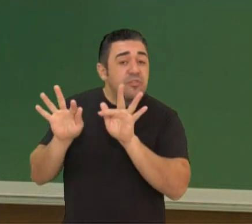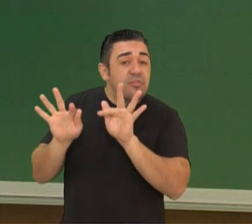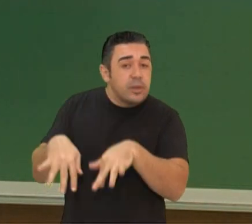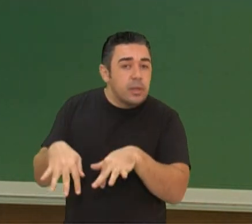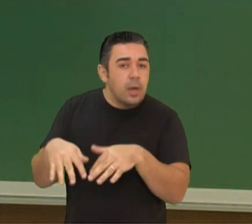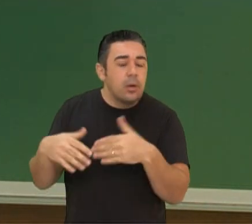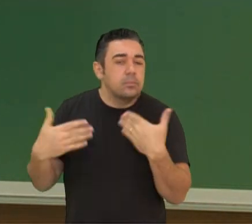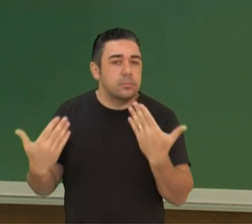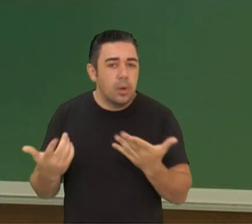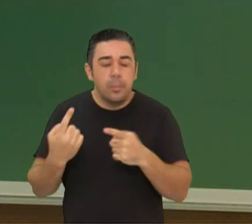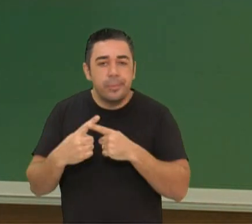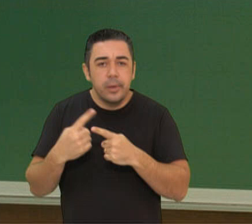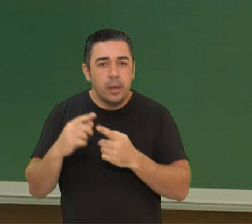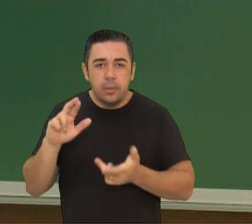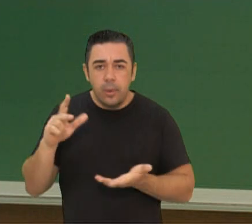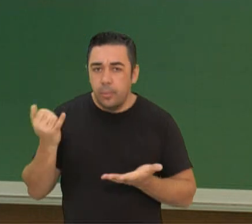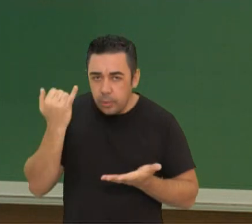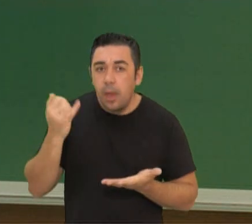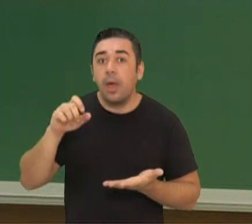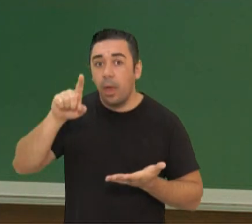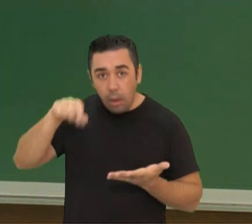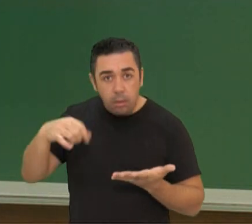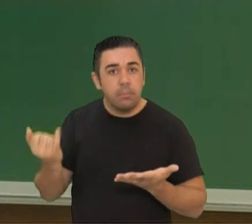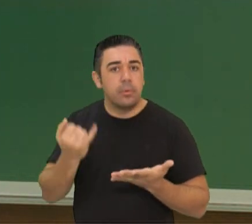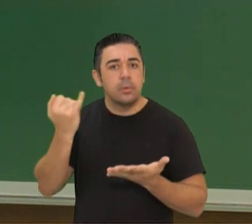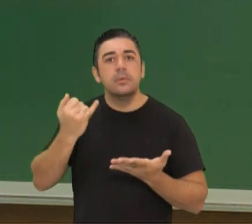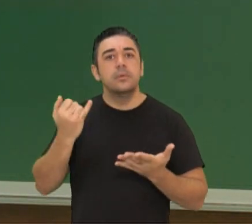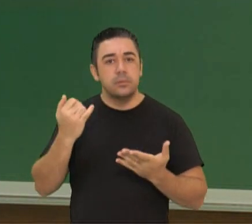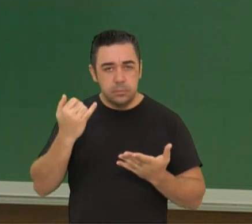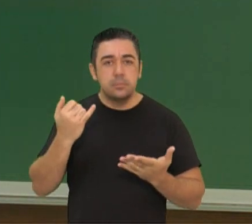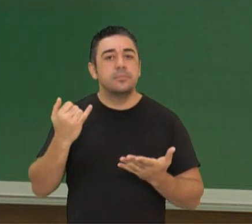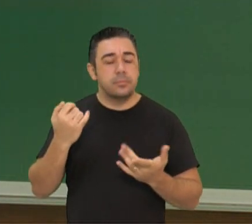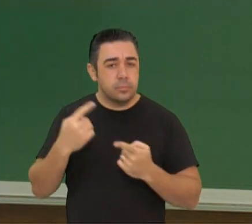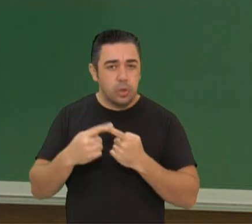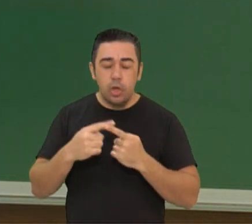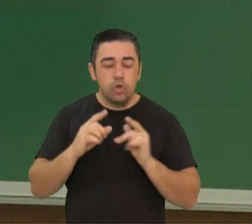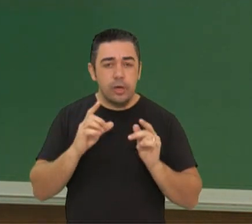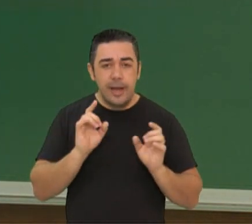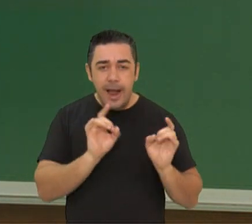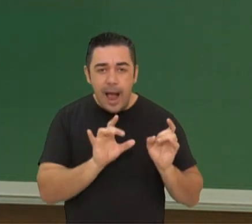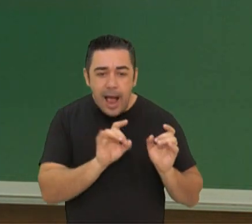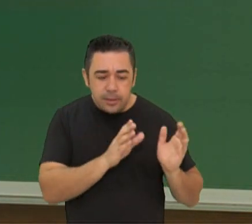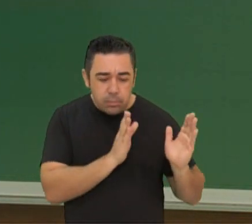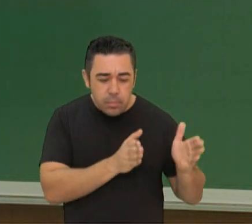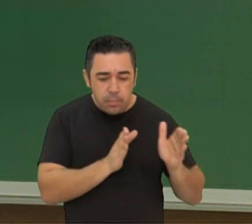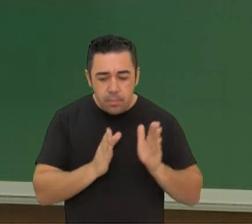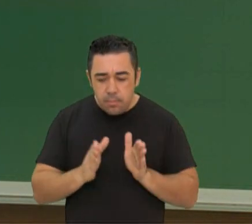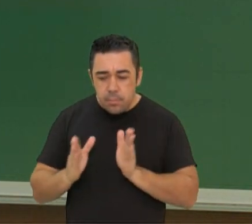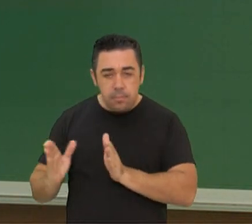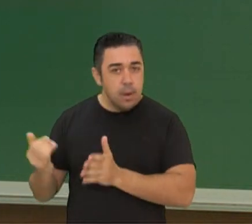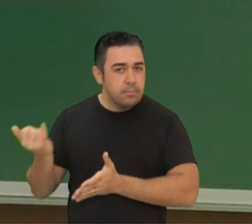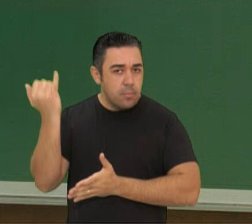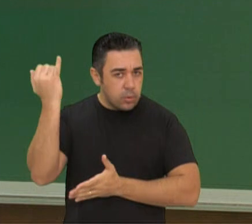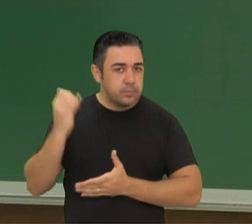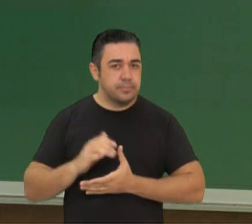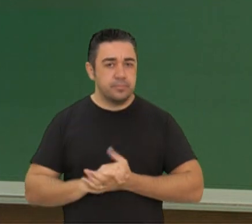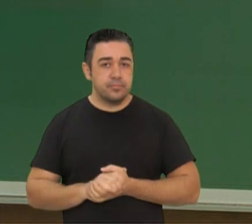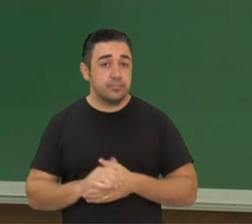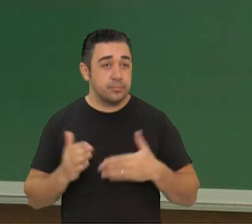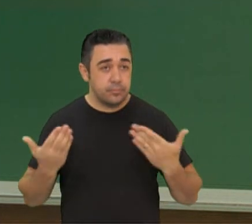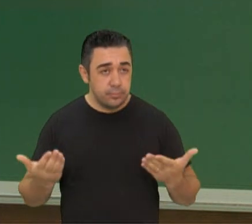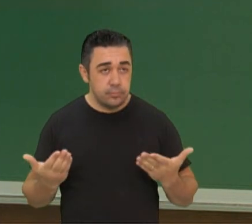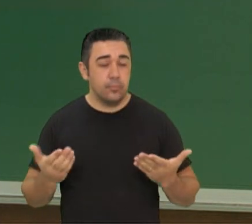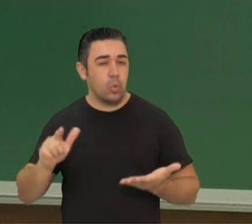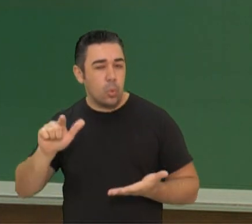é porque é o final que ela não é importante, né? Pelo contrário, todas as etapas têm a sua devida importância. E aí